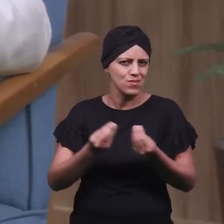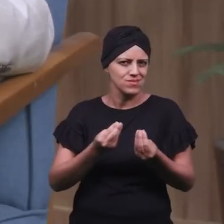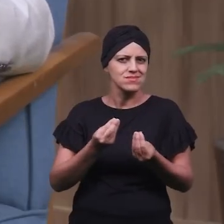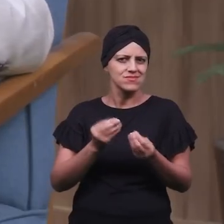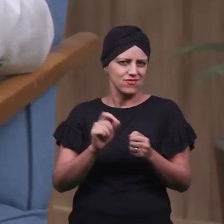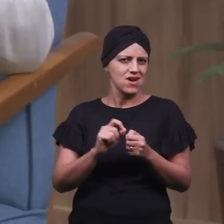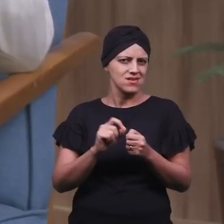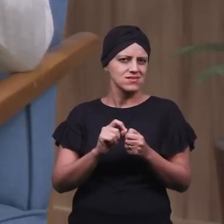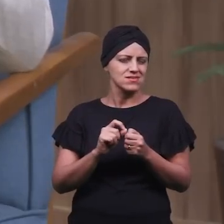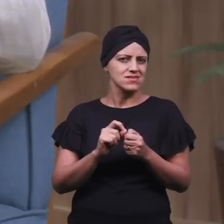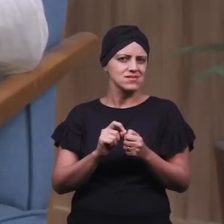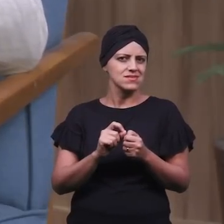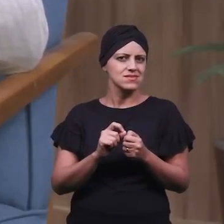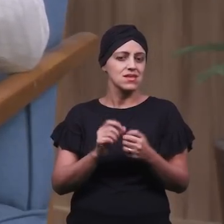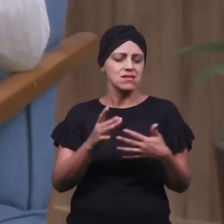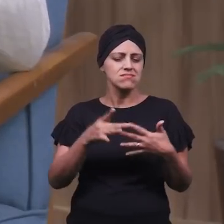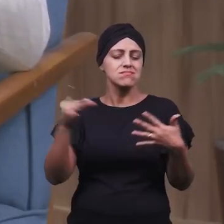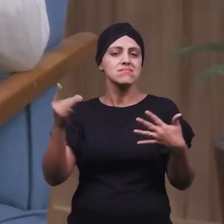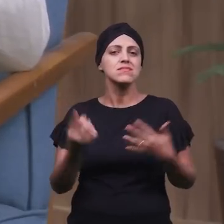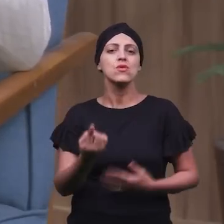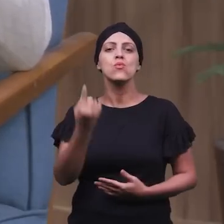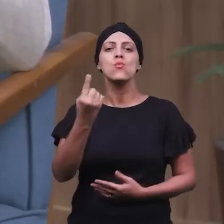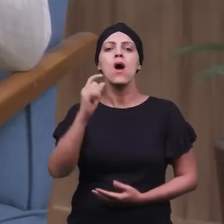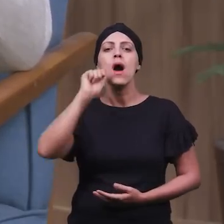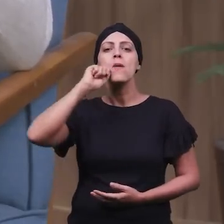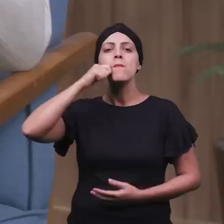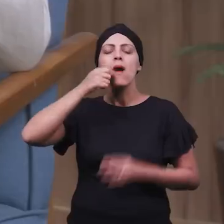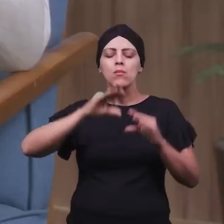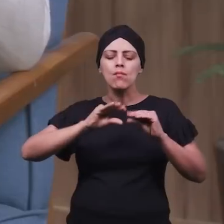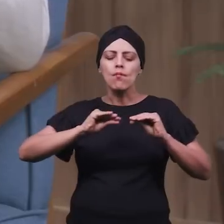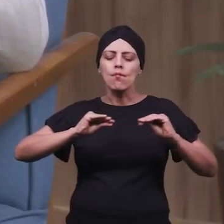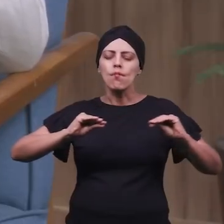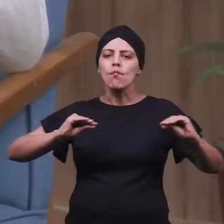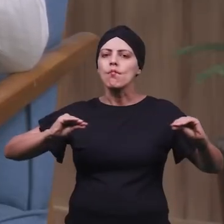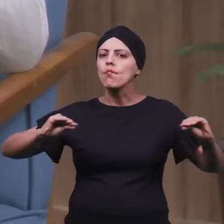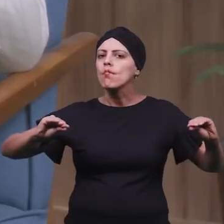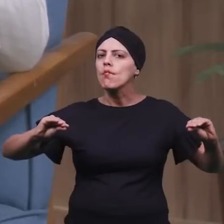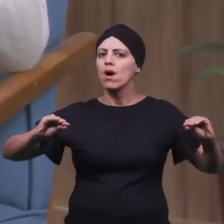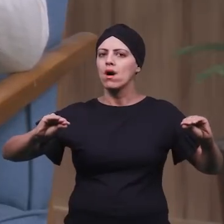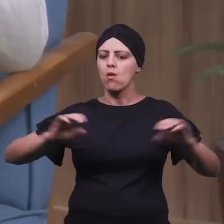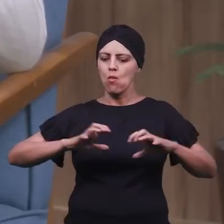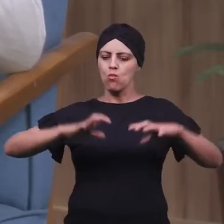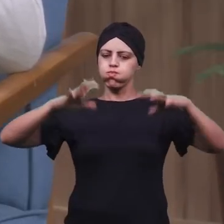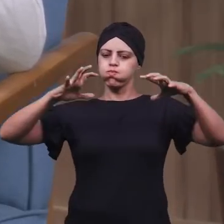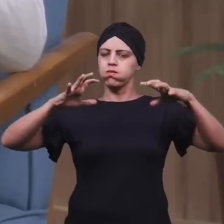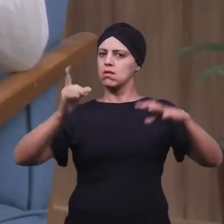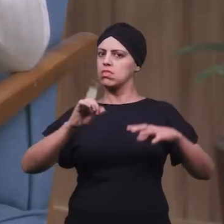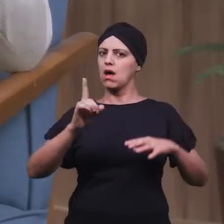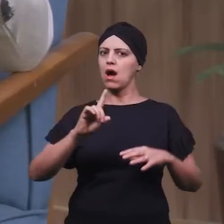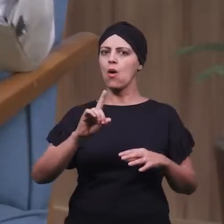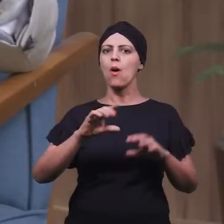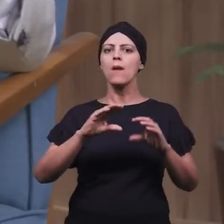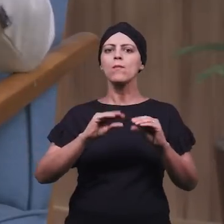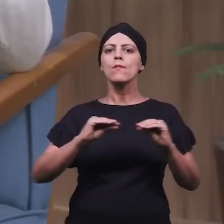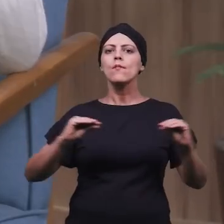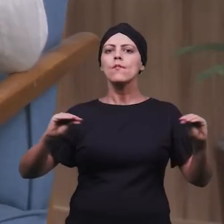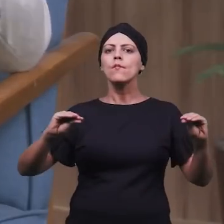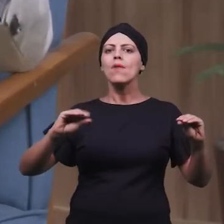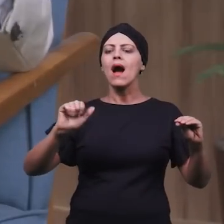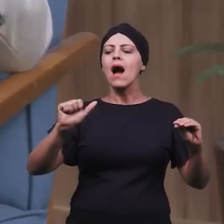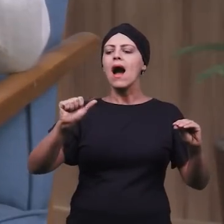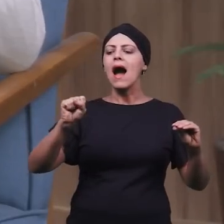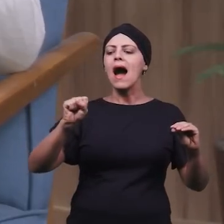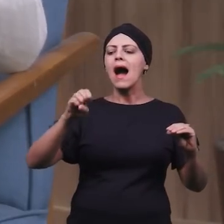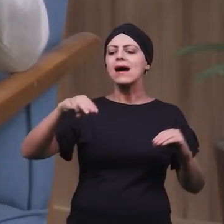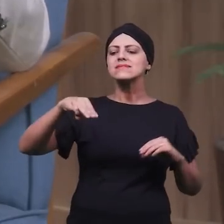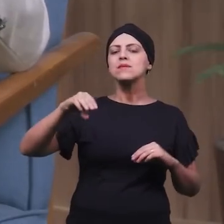seria feita essa festa, e um deles é o pão sem fermento, né? O pão asmo ou ázimo, né? As duas